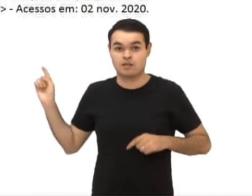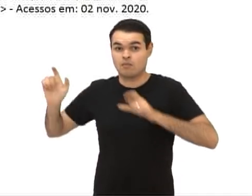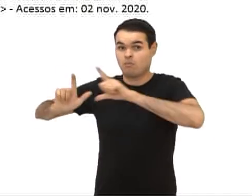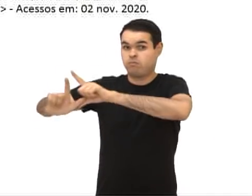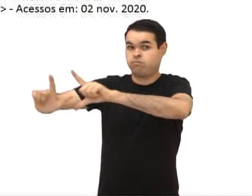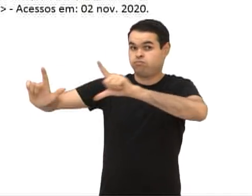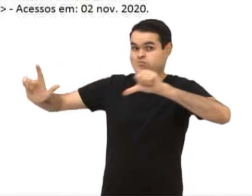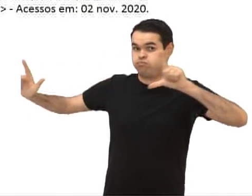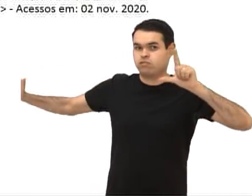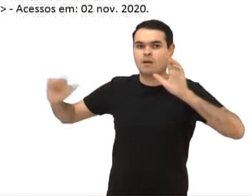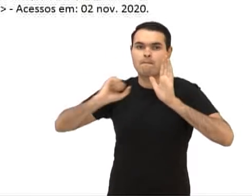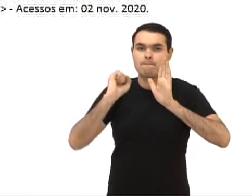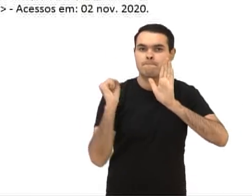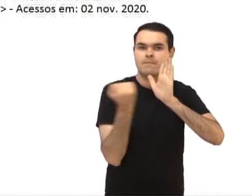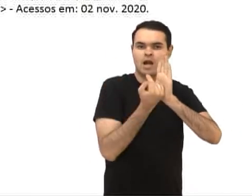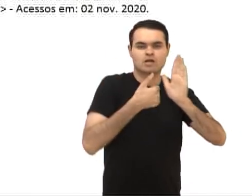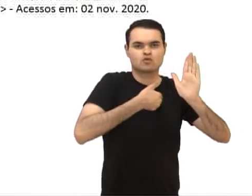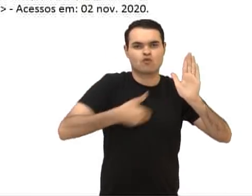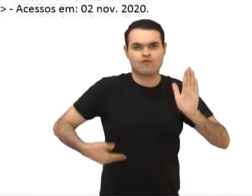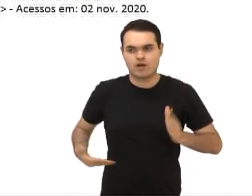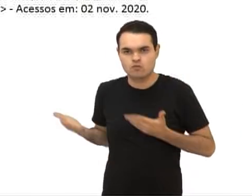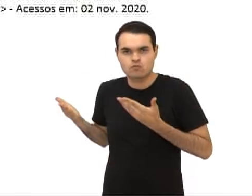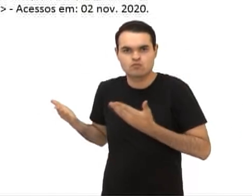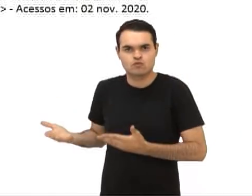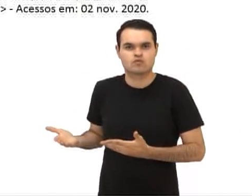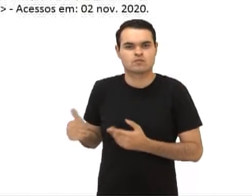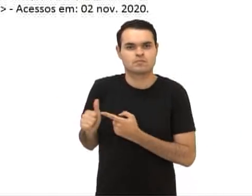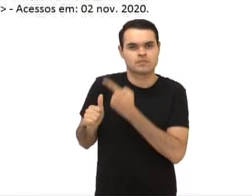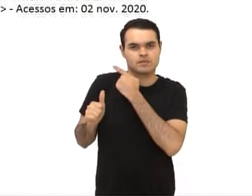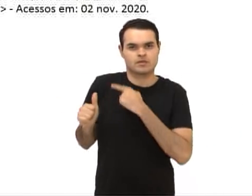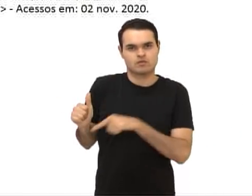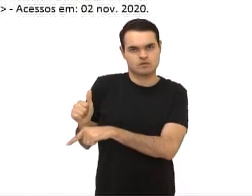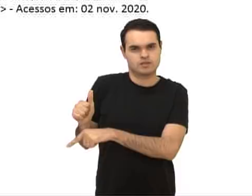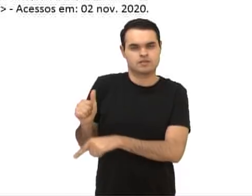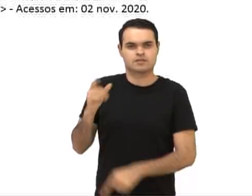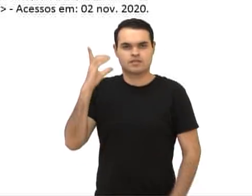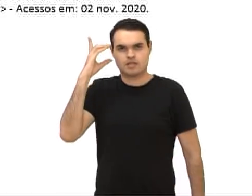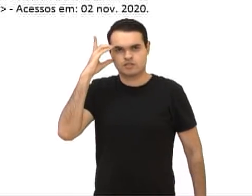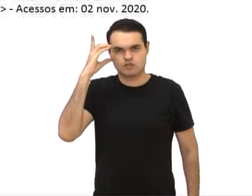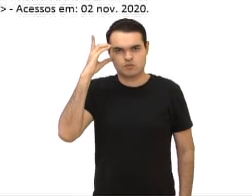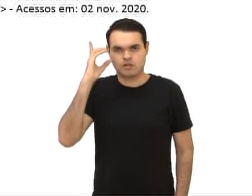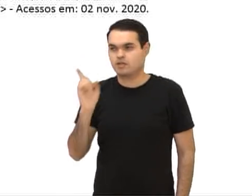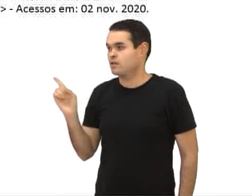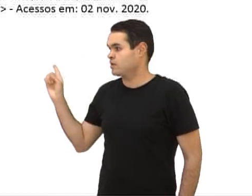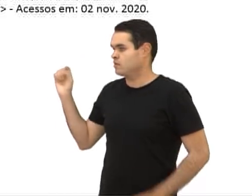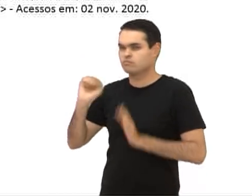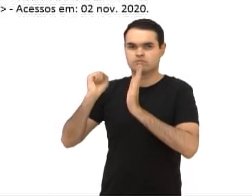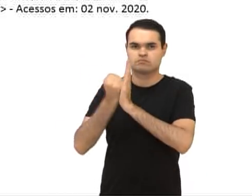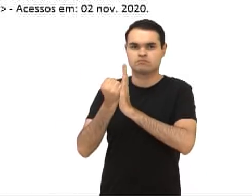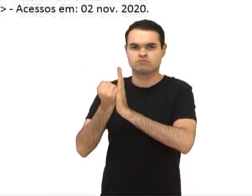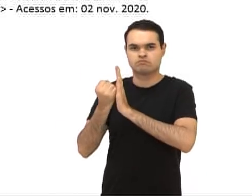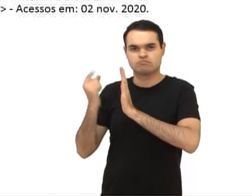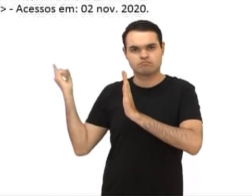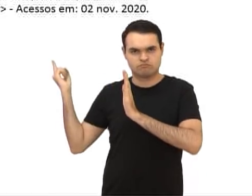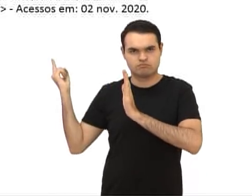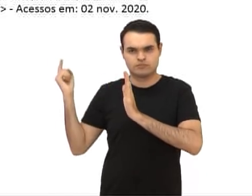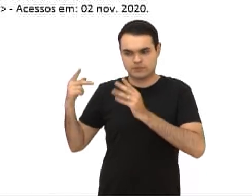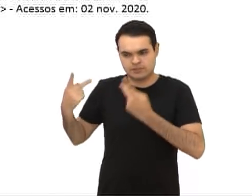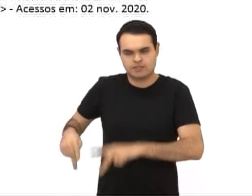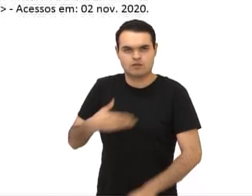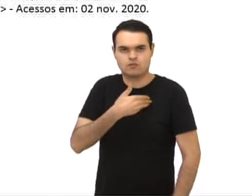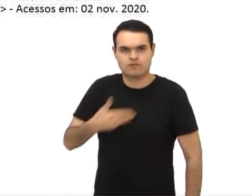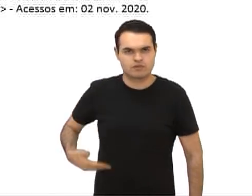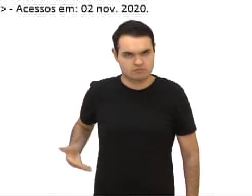a sua tela aí, a logomarca do primeiro governo da Dilma Rousseff. Então você tem a logomarca e o símbolo do governo